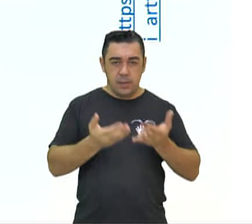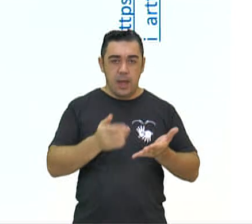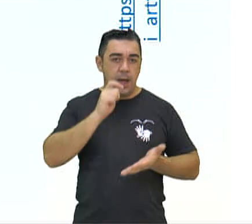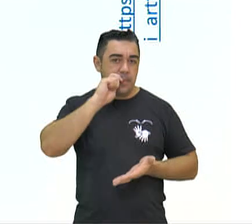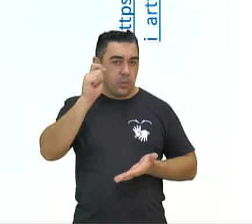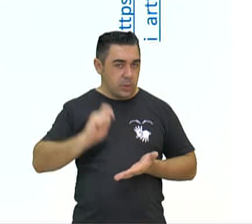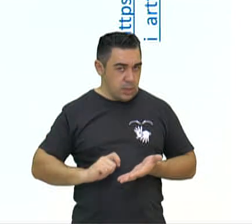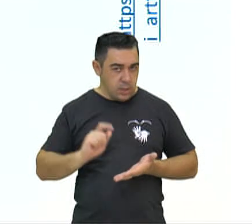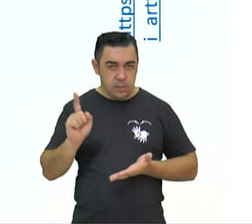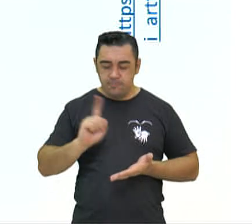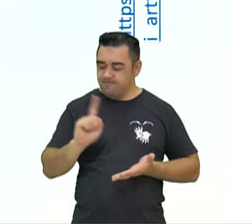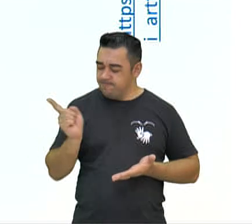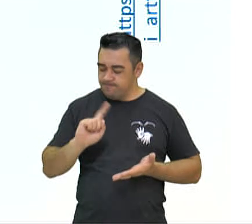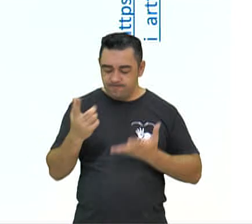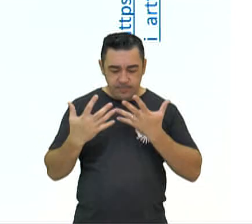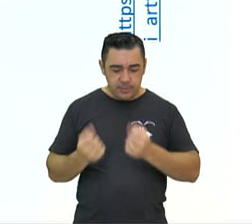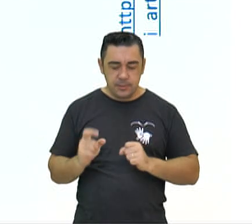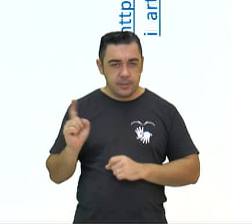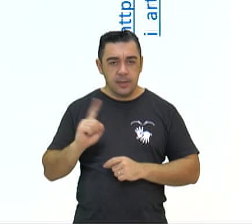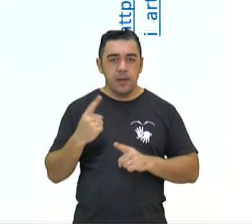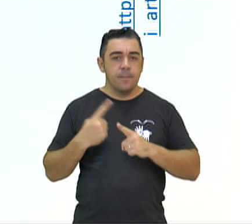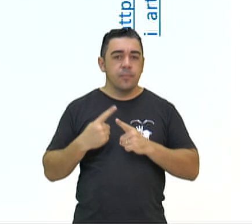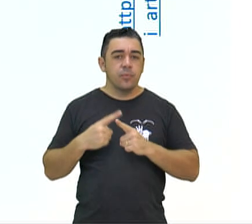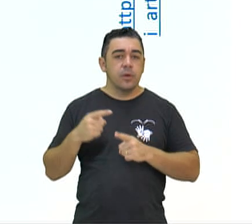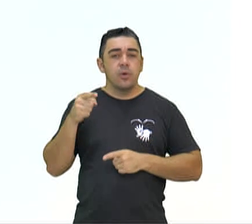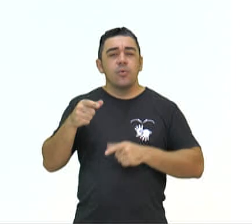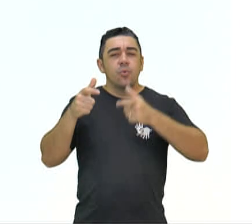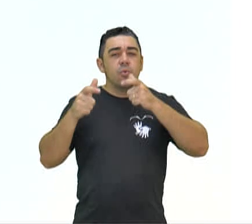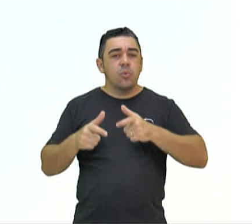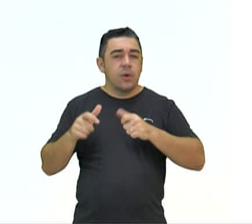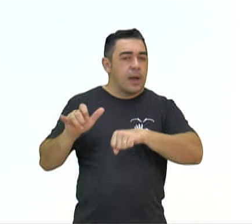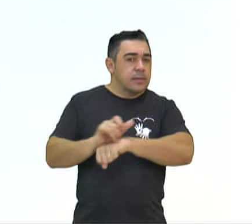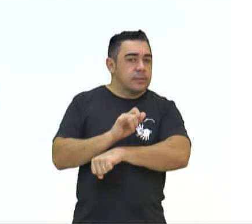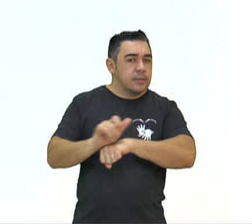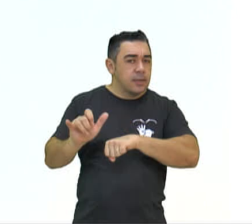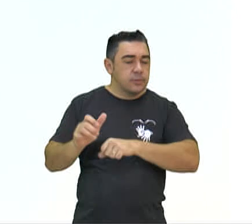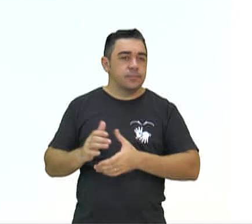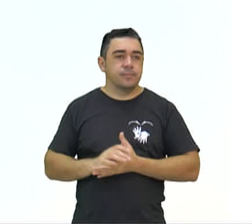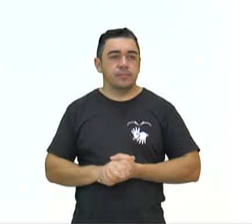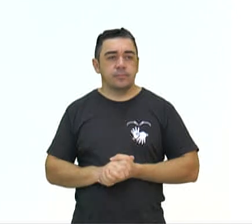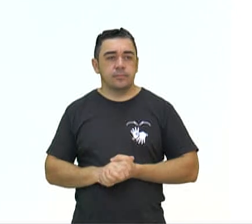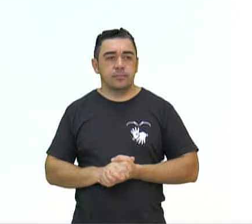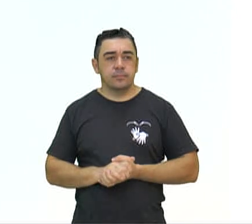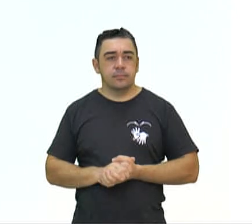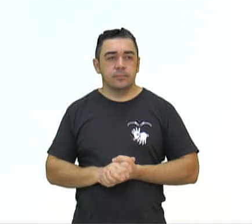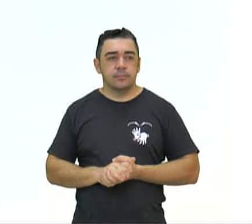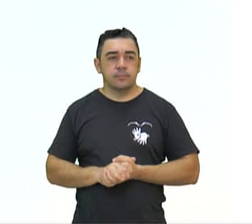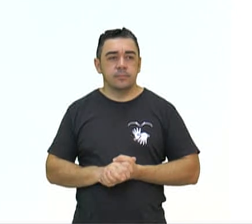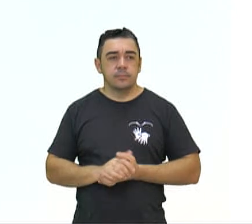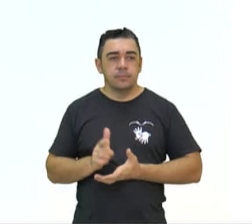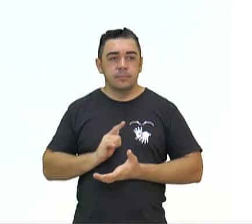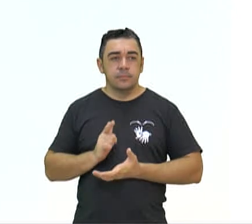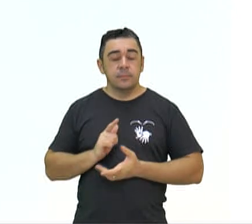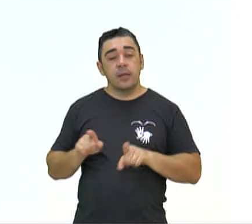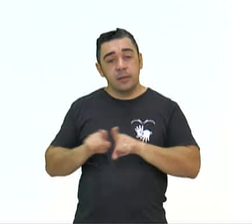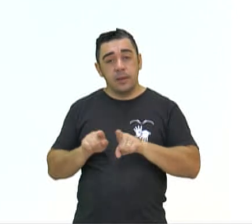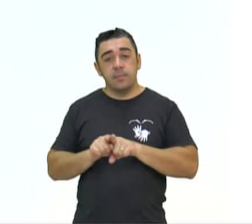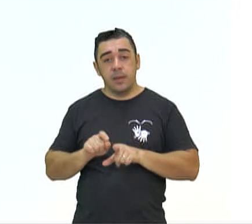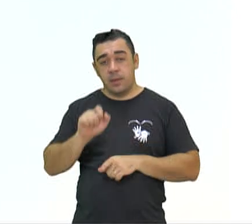a Ucrânia de jeito nenhum, porque é um ponto estratégico. Então, e a União